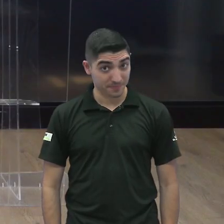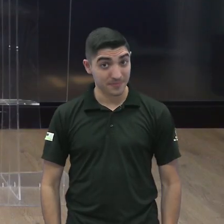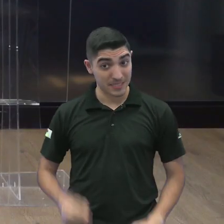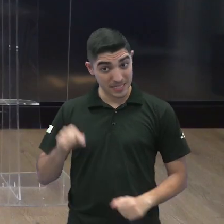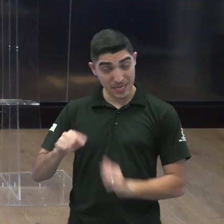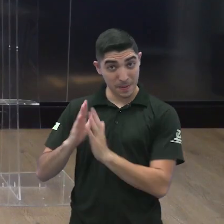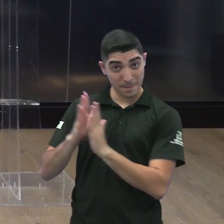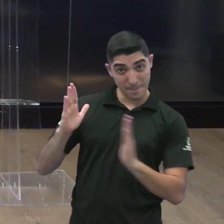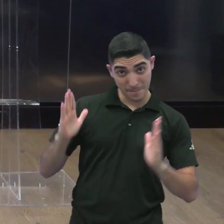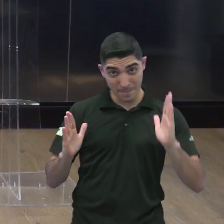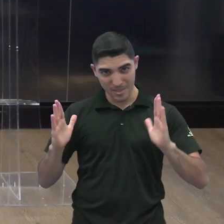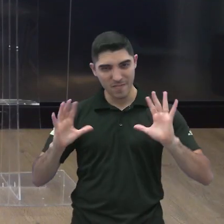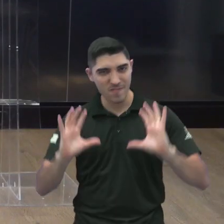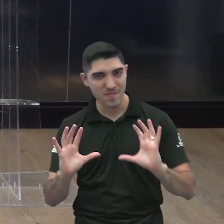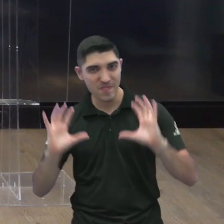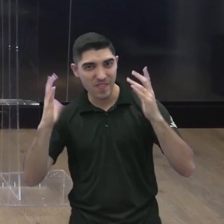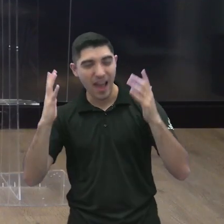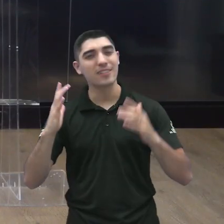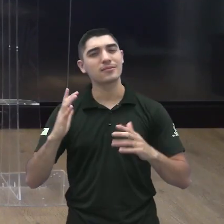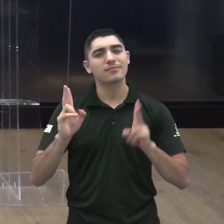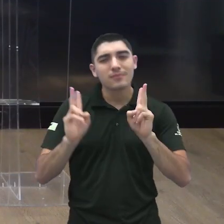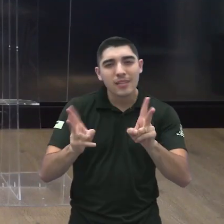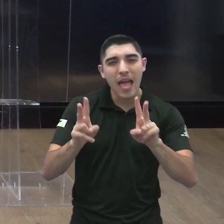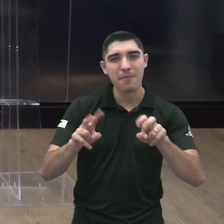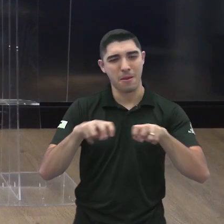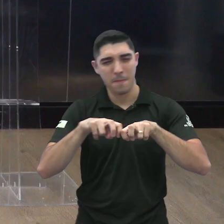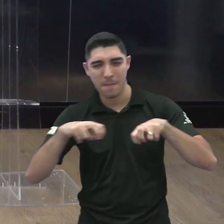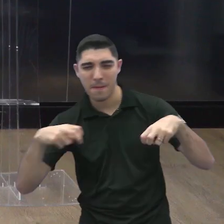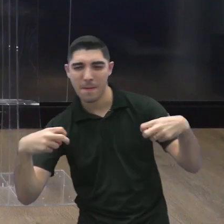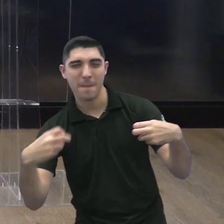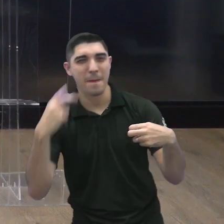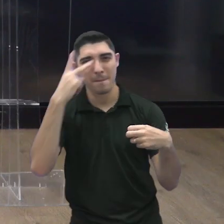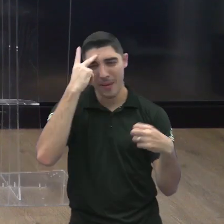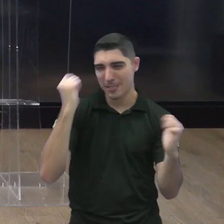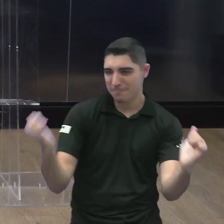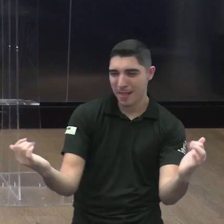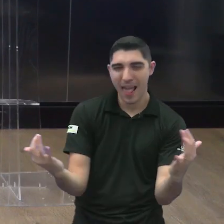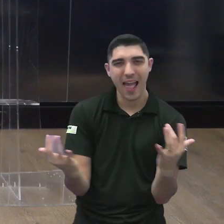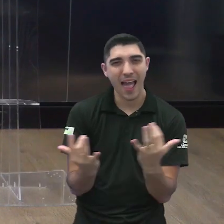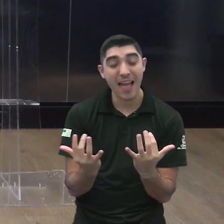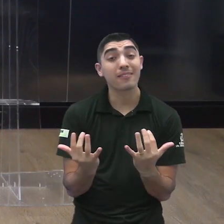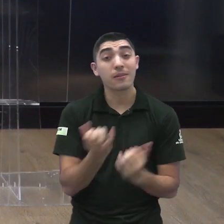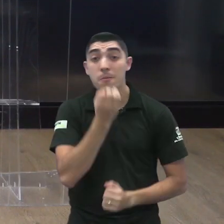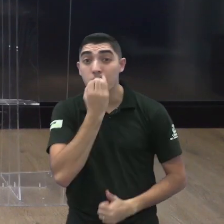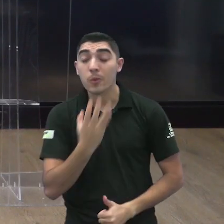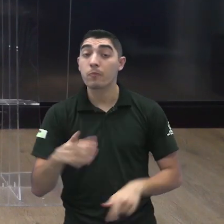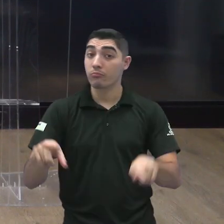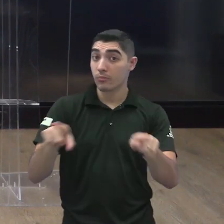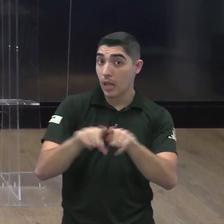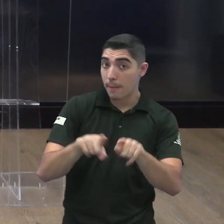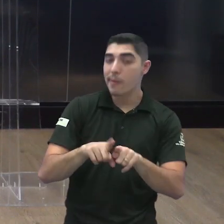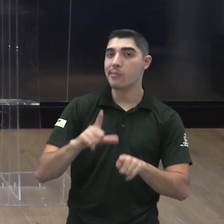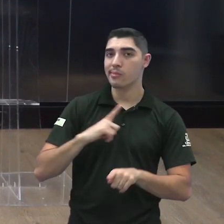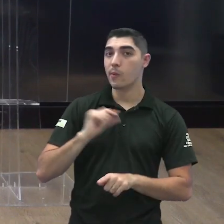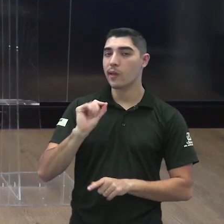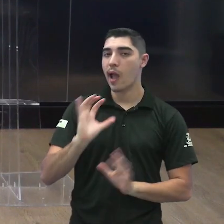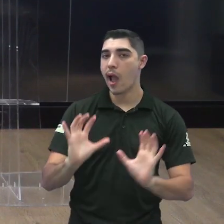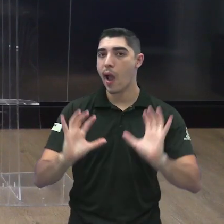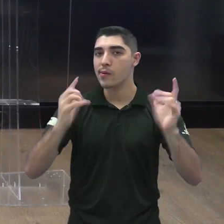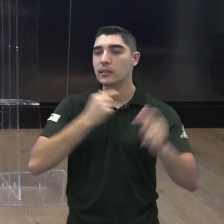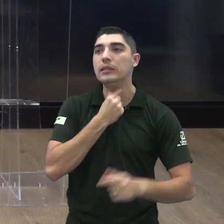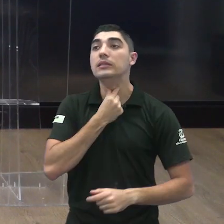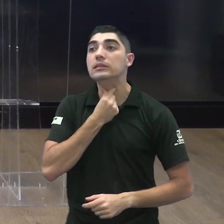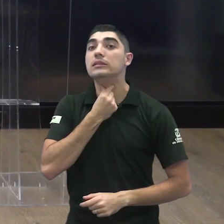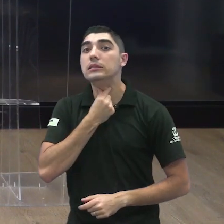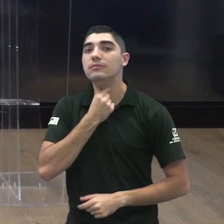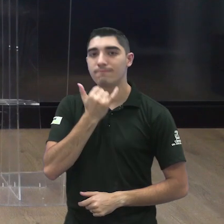E nesta época de festas, em que as mesas ficam cheias e as reuniões se multiplicam, aumentam também os casos de